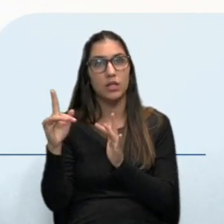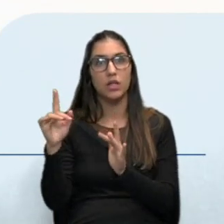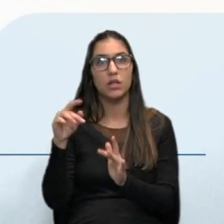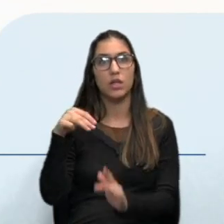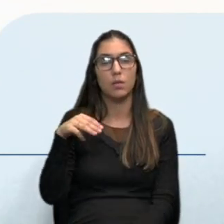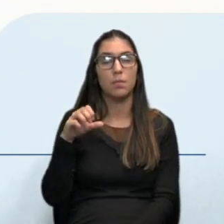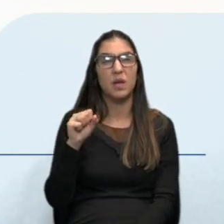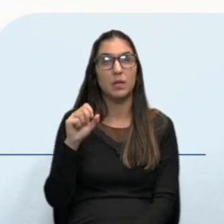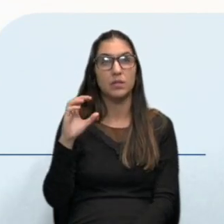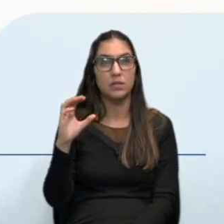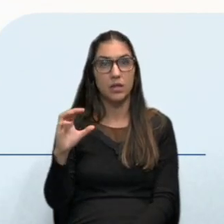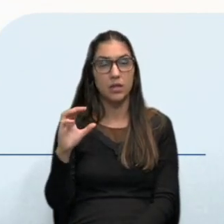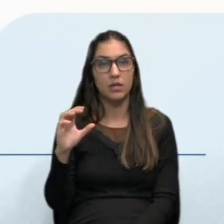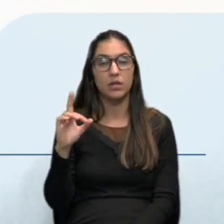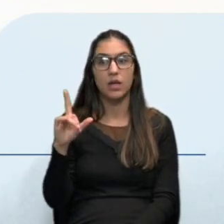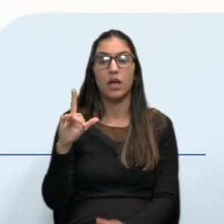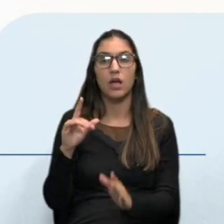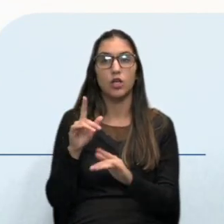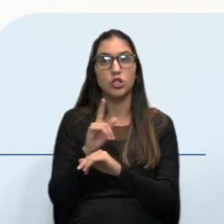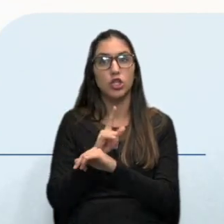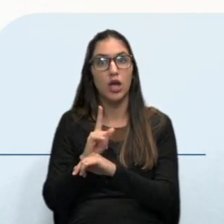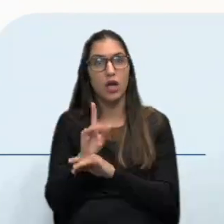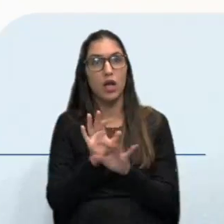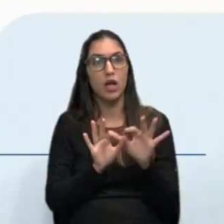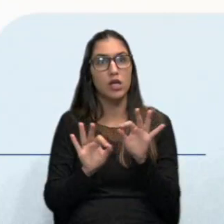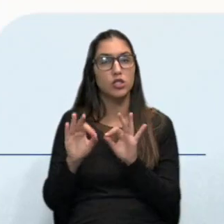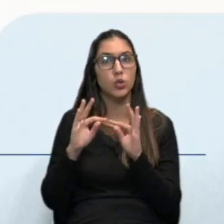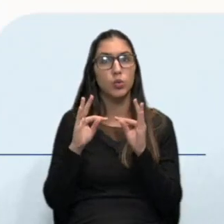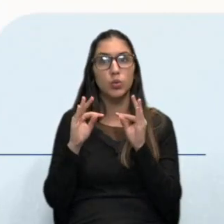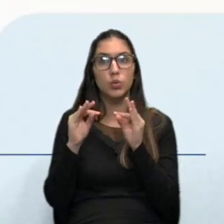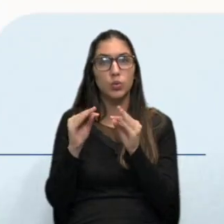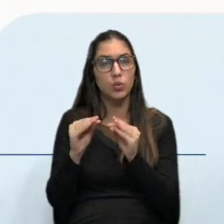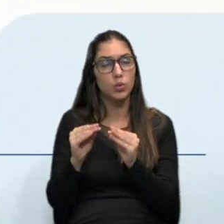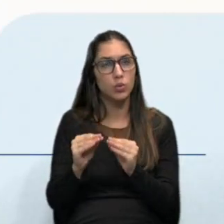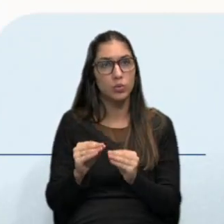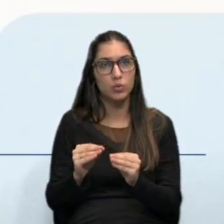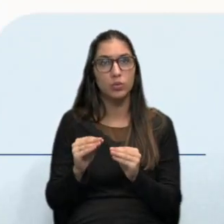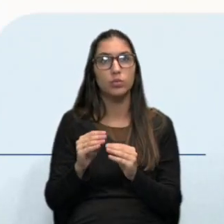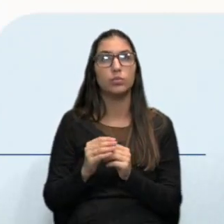uma MSC, que é quem está gerenciando todo mundo.